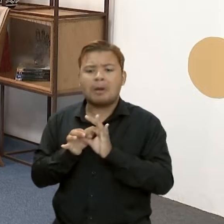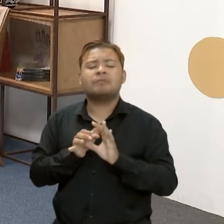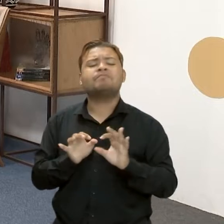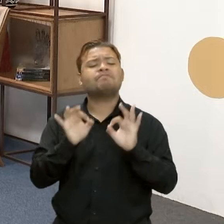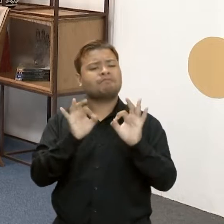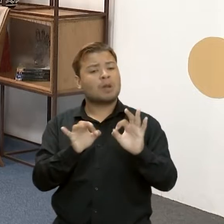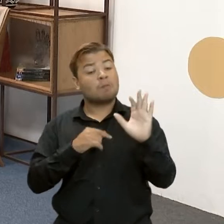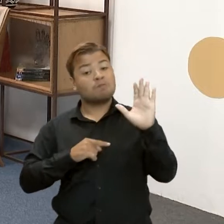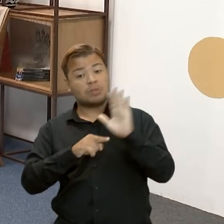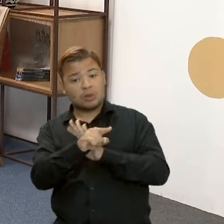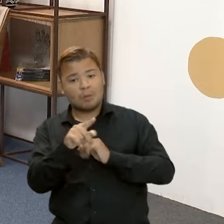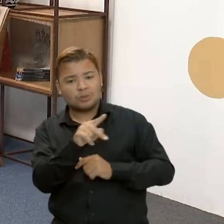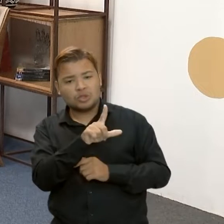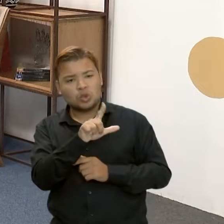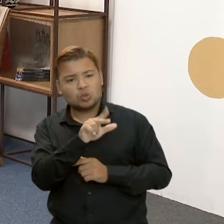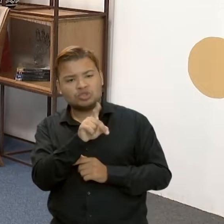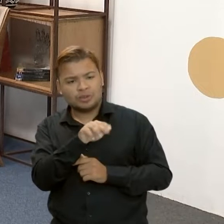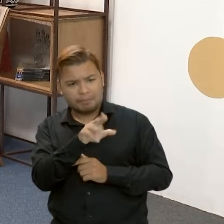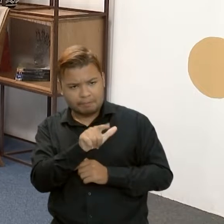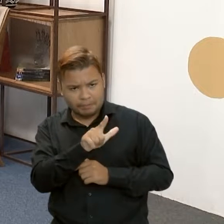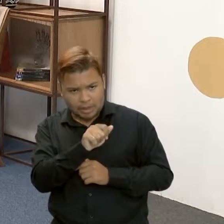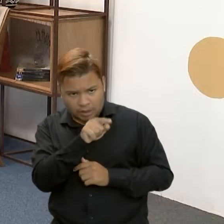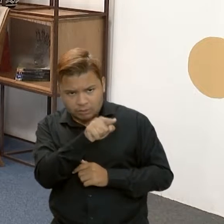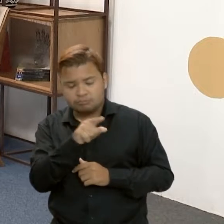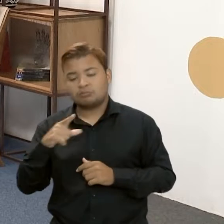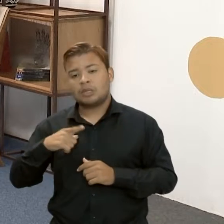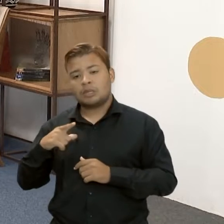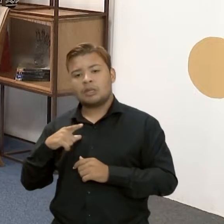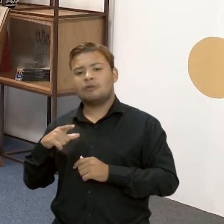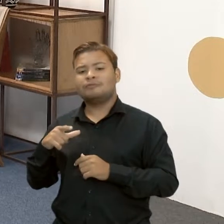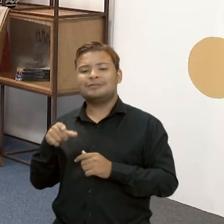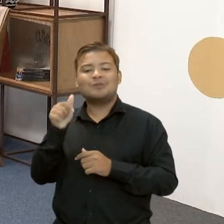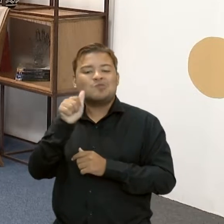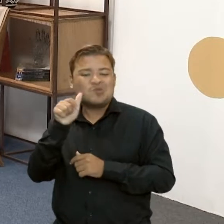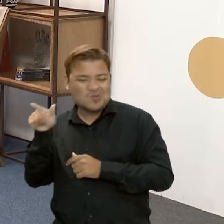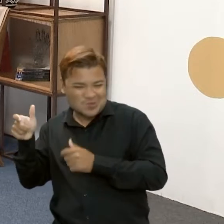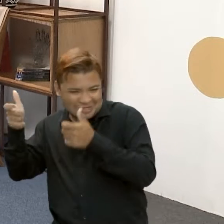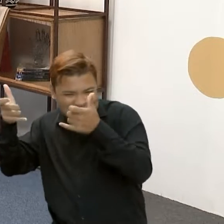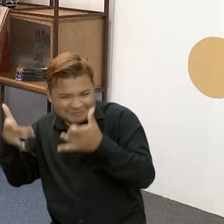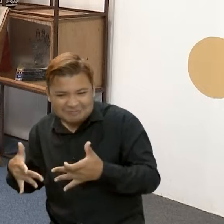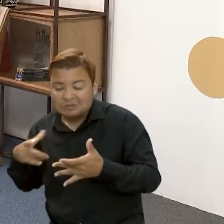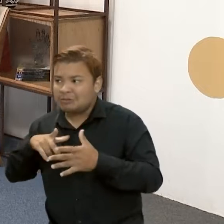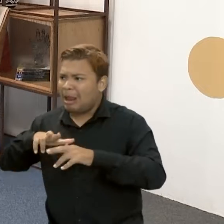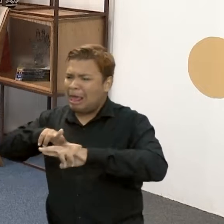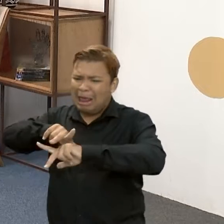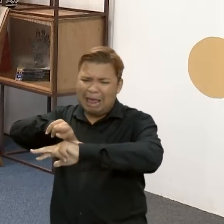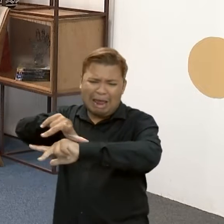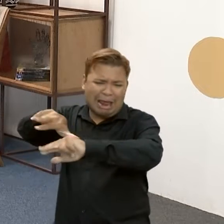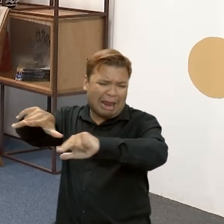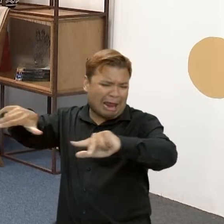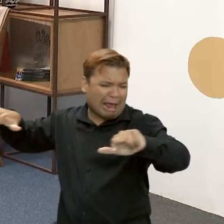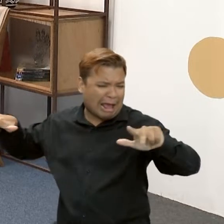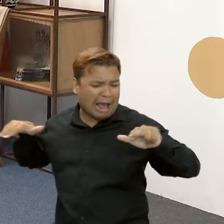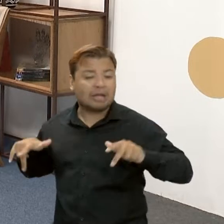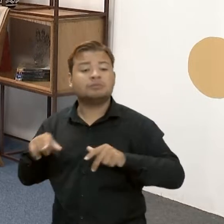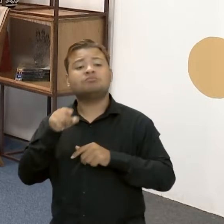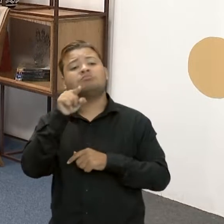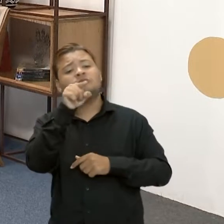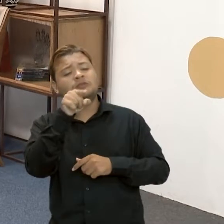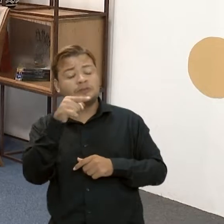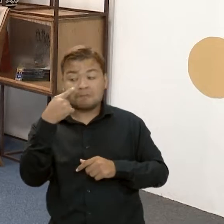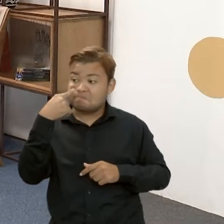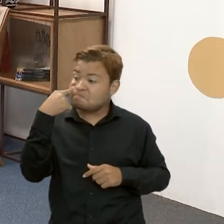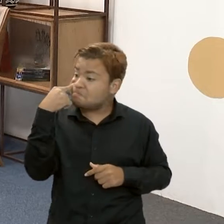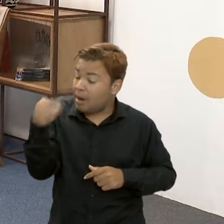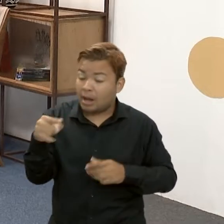nesse universo tão vasto, como a Elis disse, o que mais te chamou a atenção para que fosse um